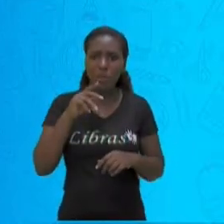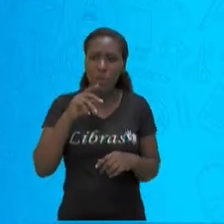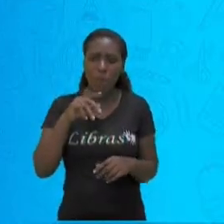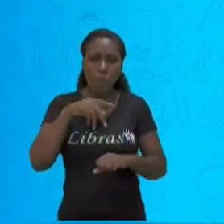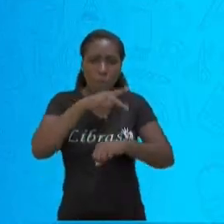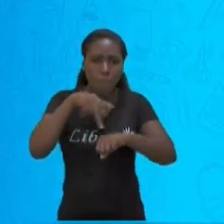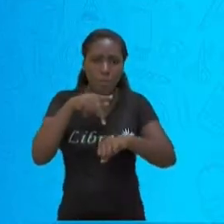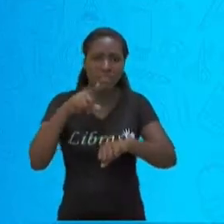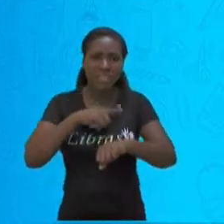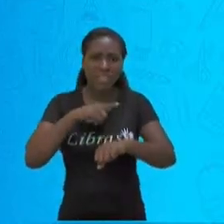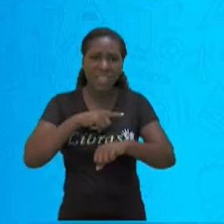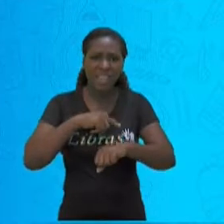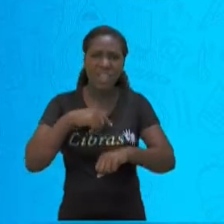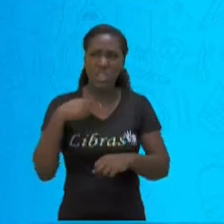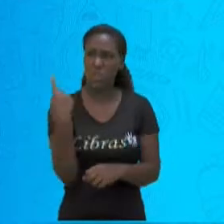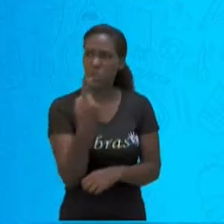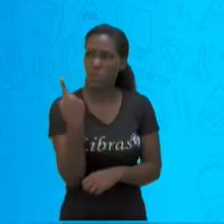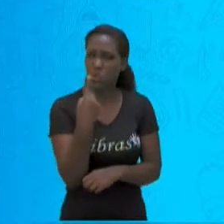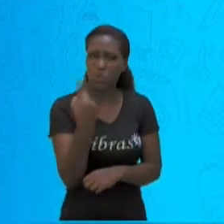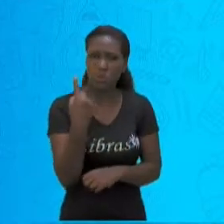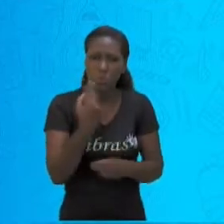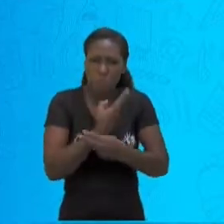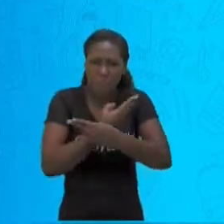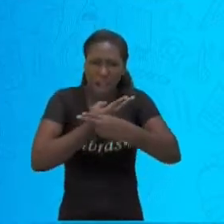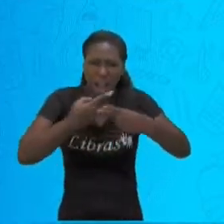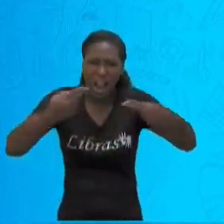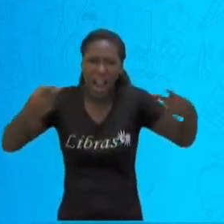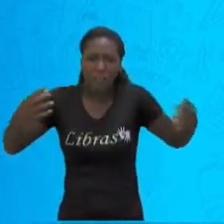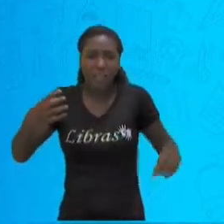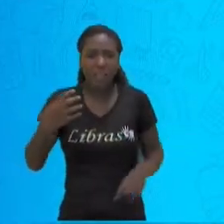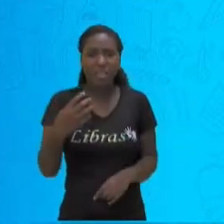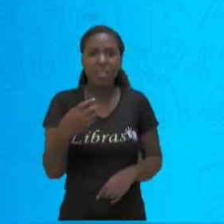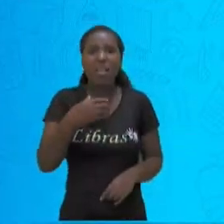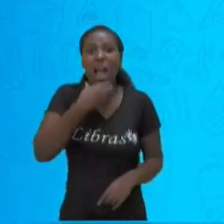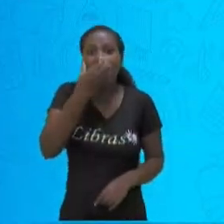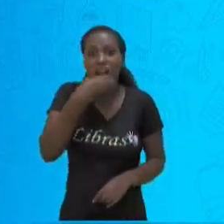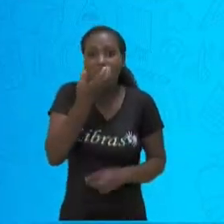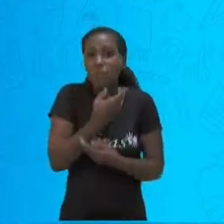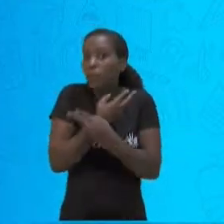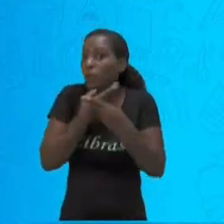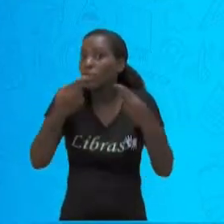sucos, você pode pegar a fruta no pé.